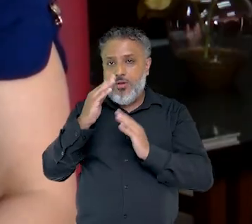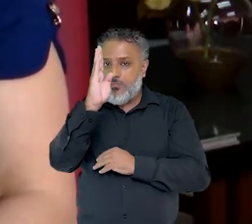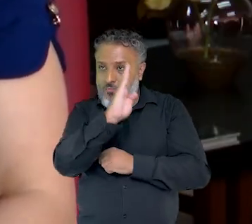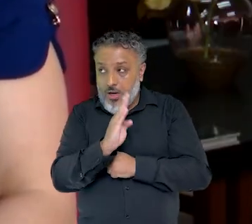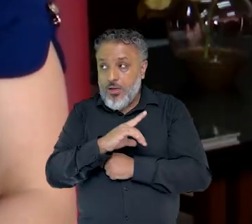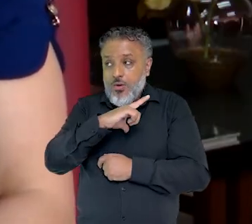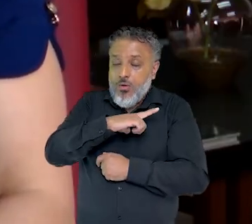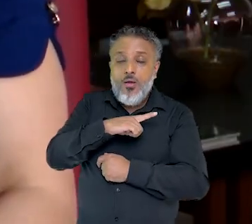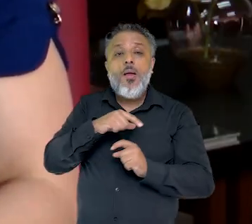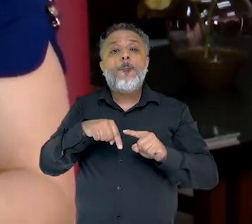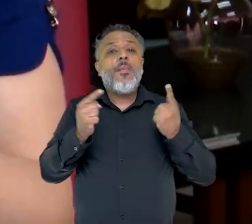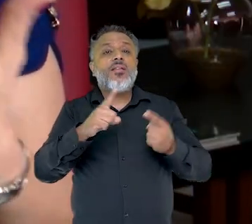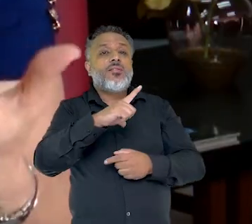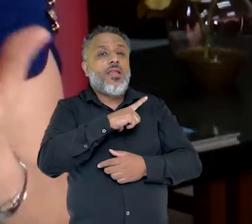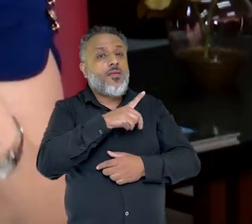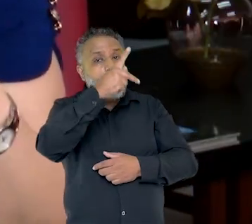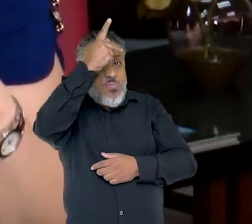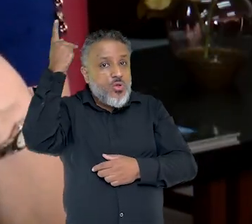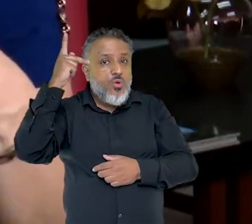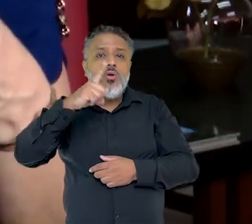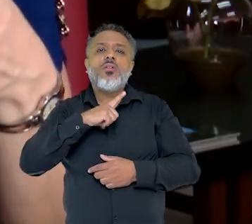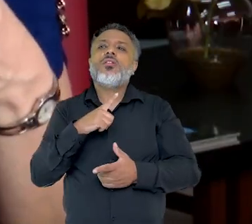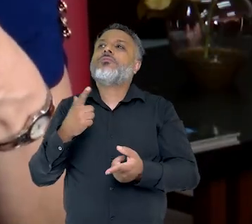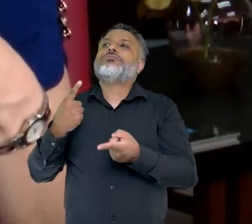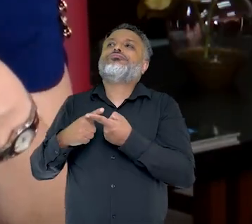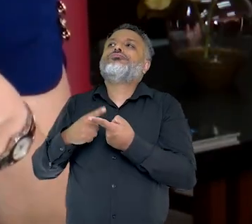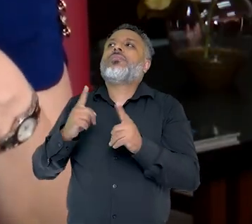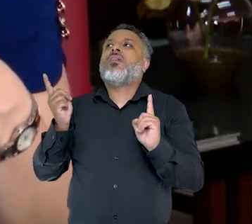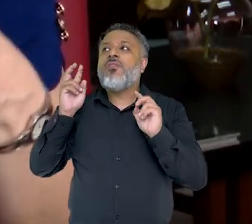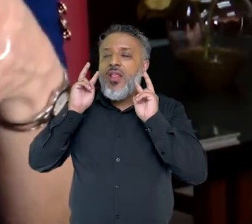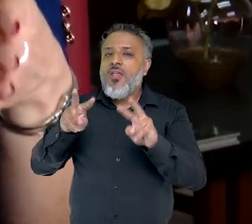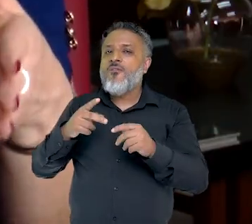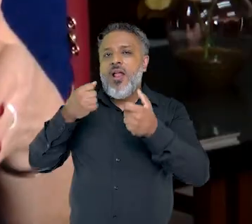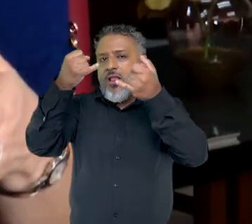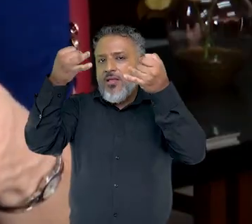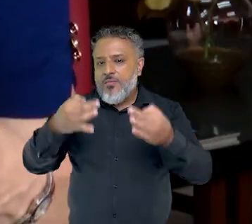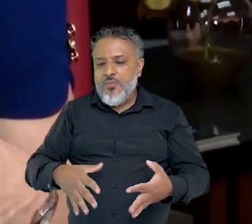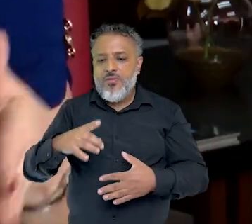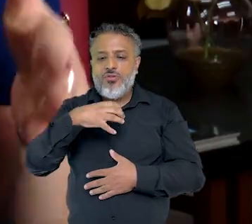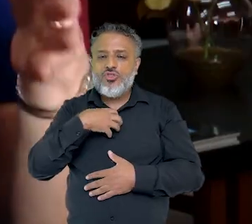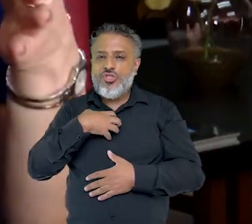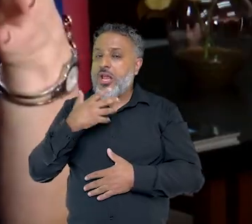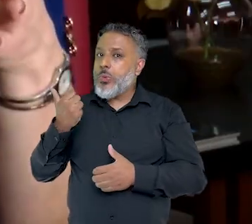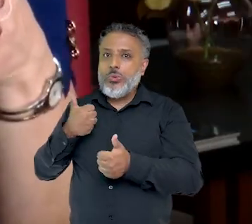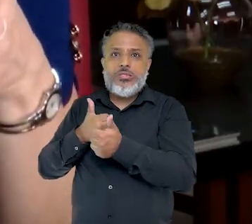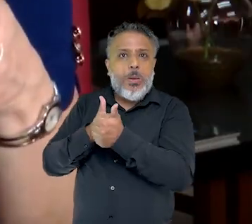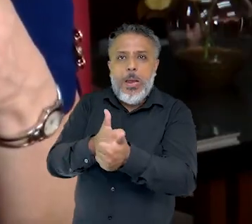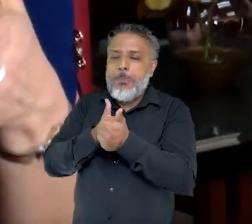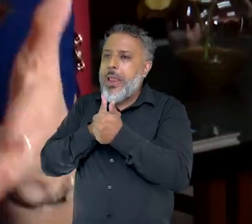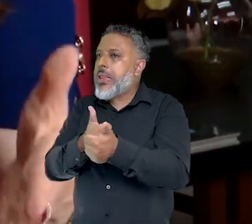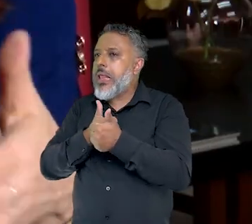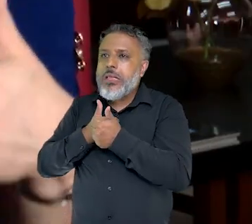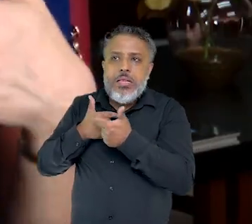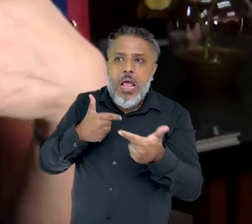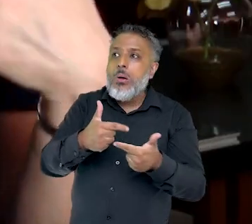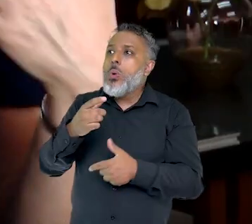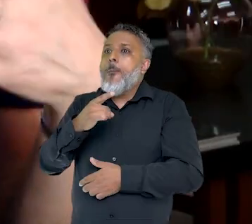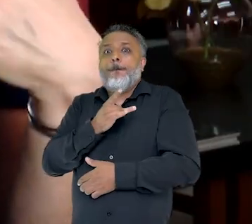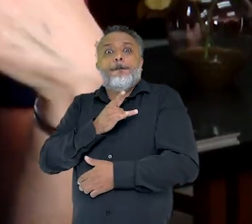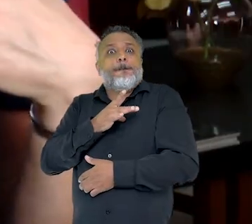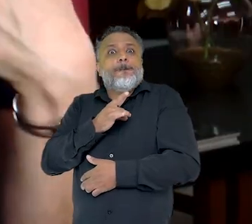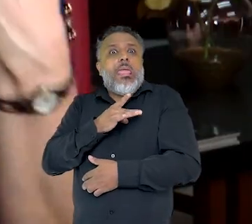temos também pessoas que vêm por motivos que não necessariamente dizem respeito a alguma forma de perseguição, algum medo,